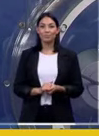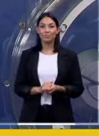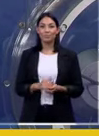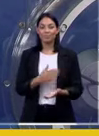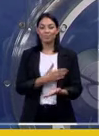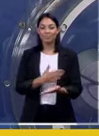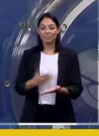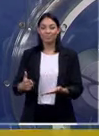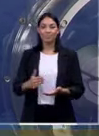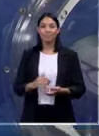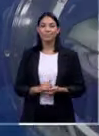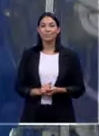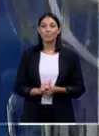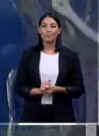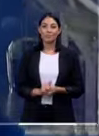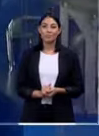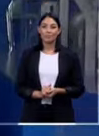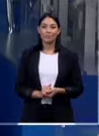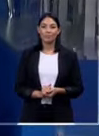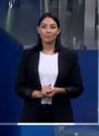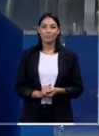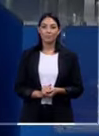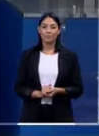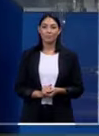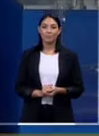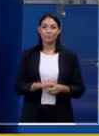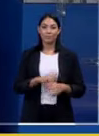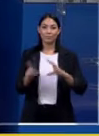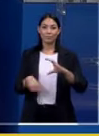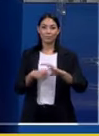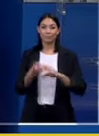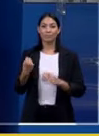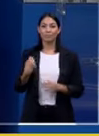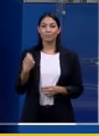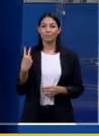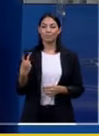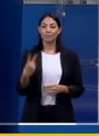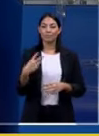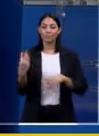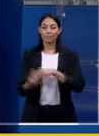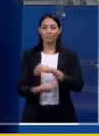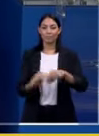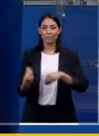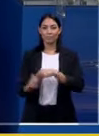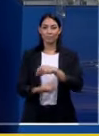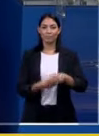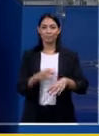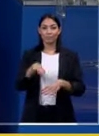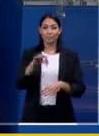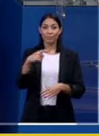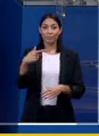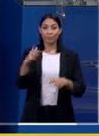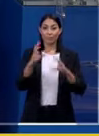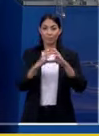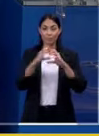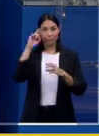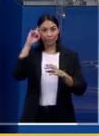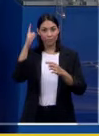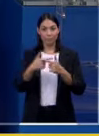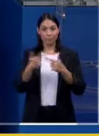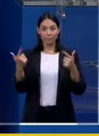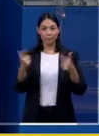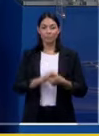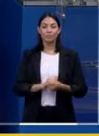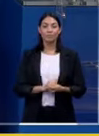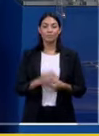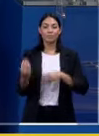então. Valendo! Globo de número 2 carregado, 31 bolas. Vamos ao sorteio de 7 dezenas do dia de sorte. O